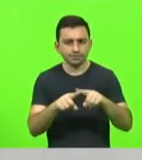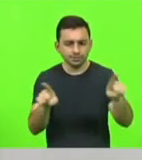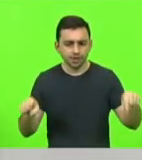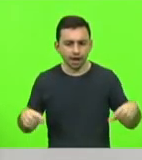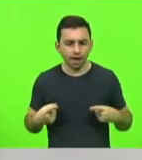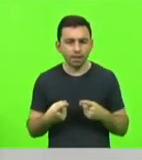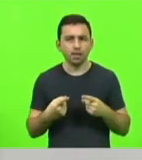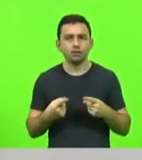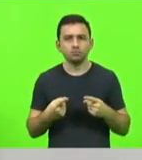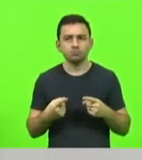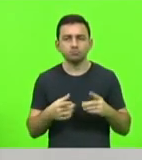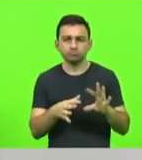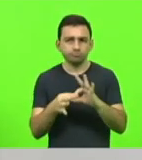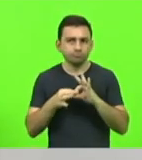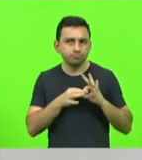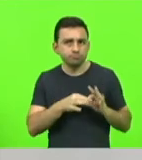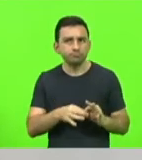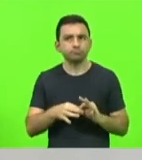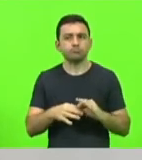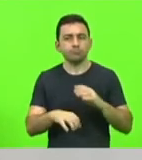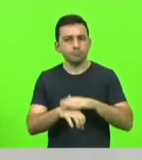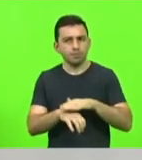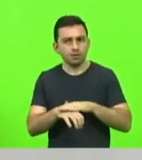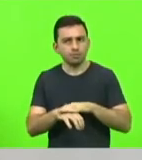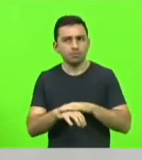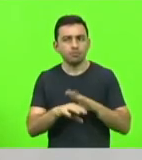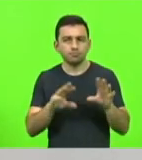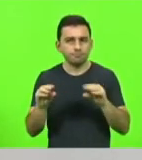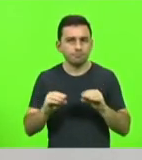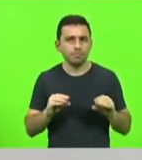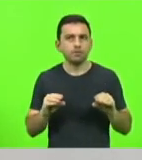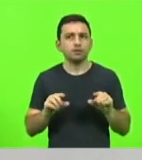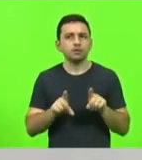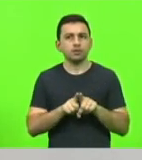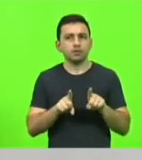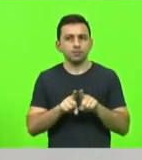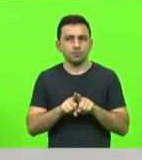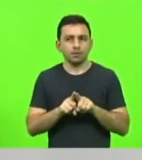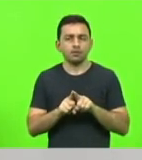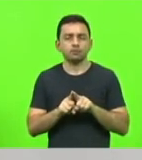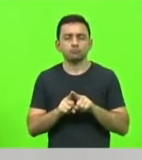integração sensorial do pediatra à psicomotricidade,